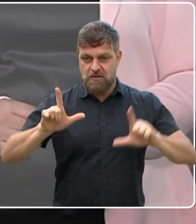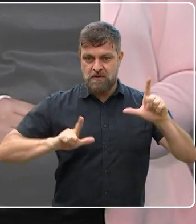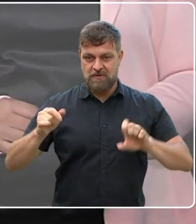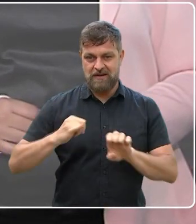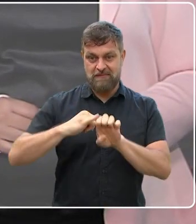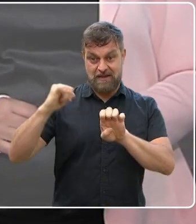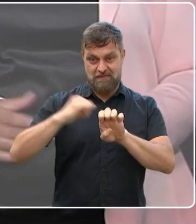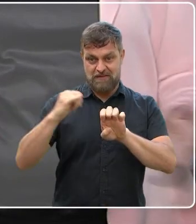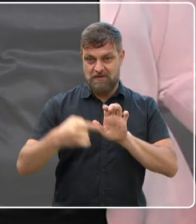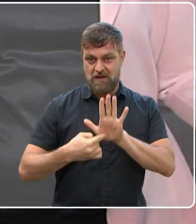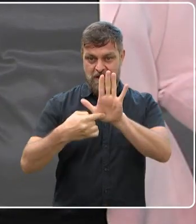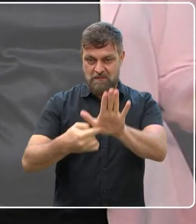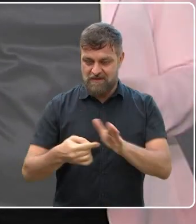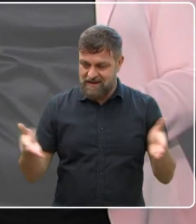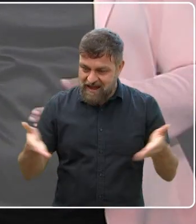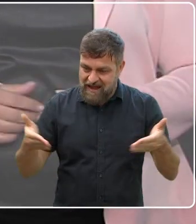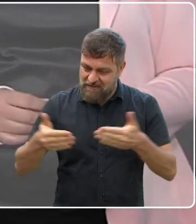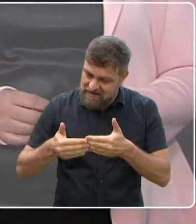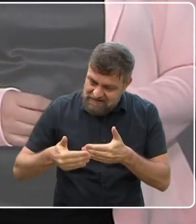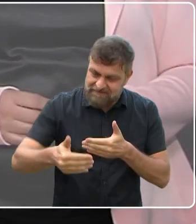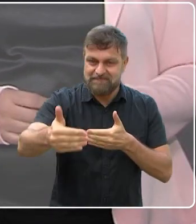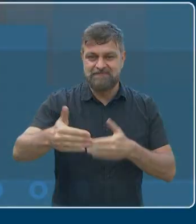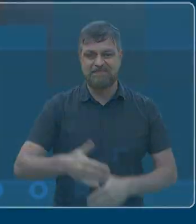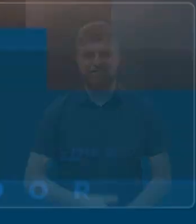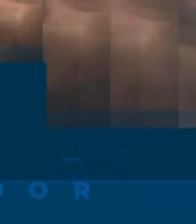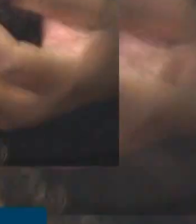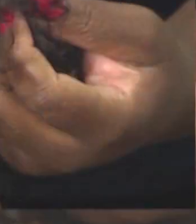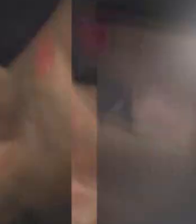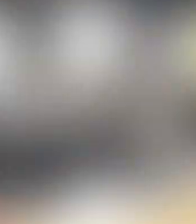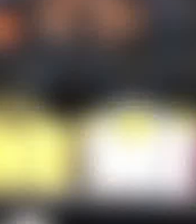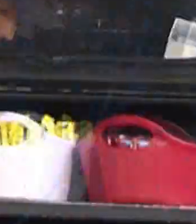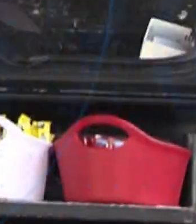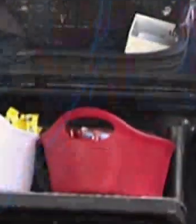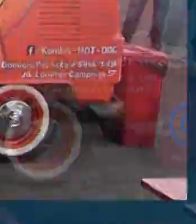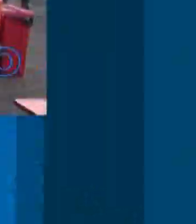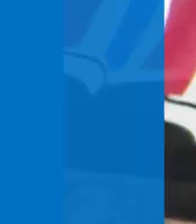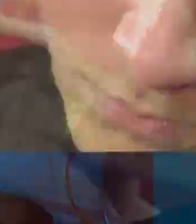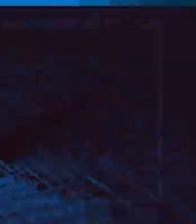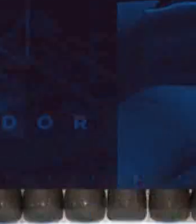Empreendedor conta no programa que começa agora.